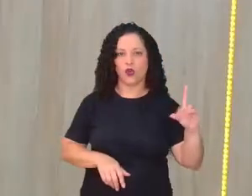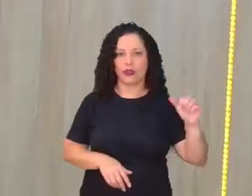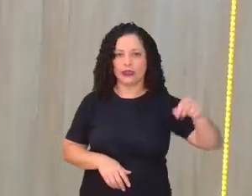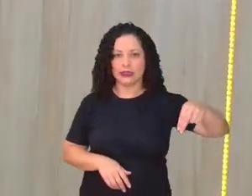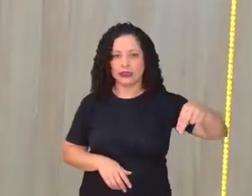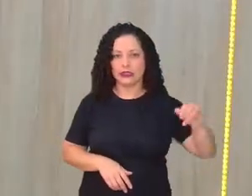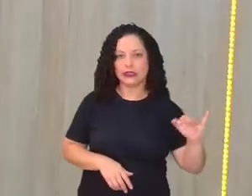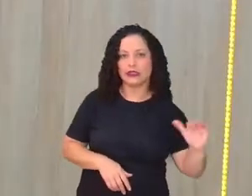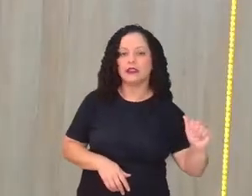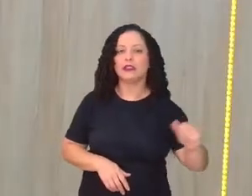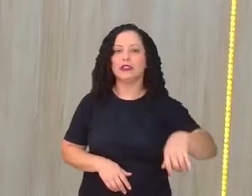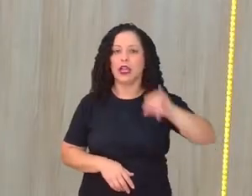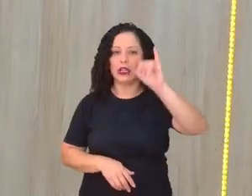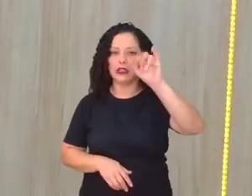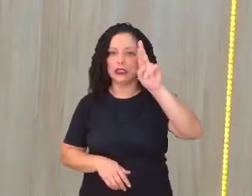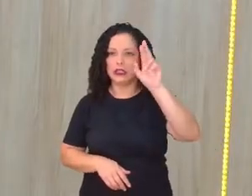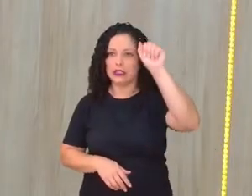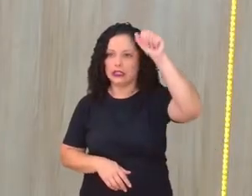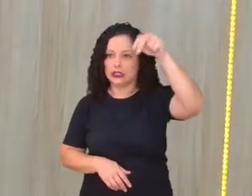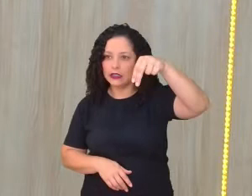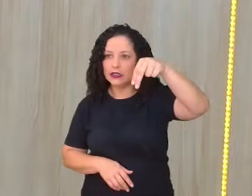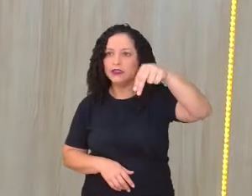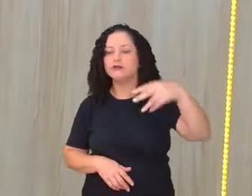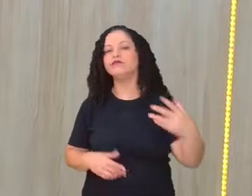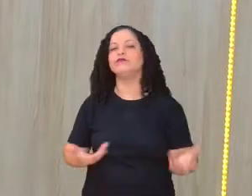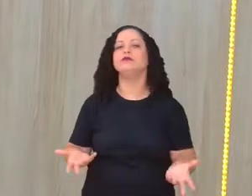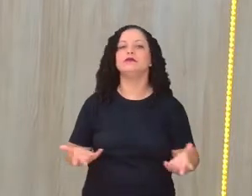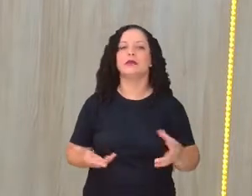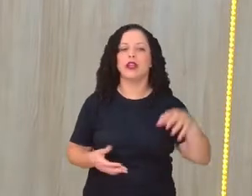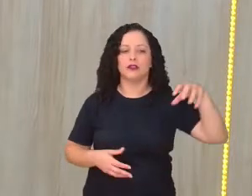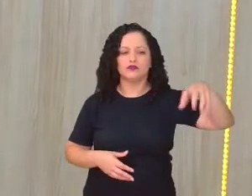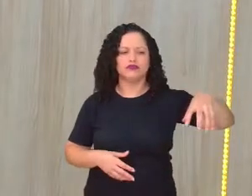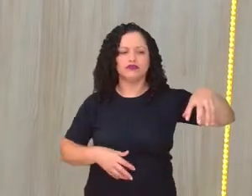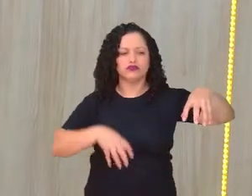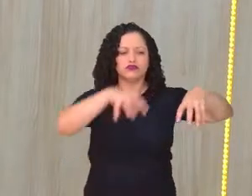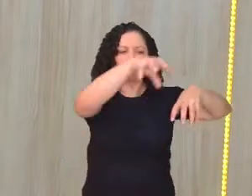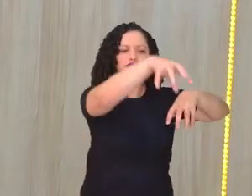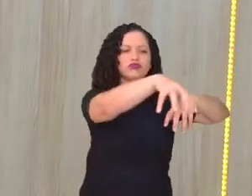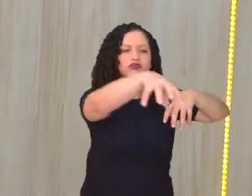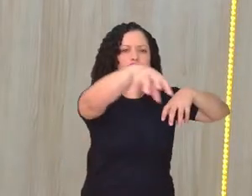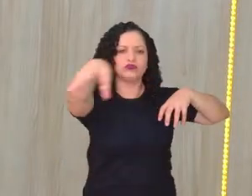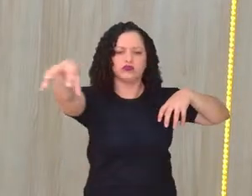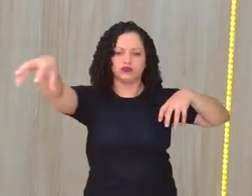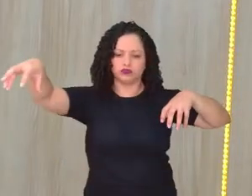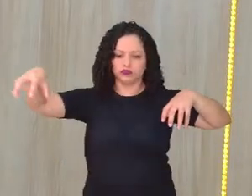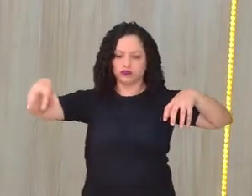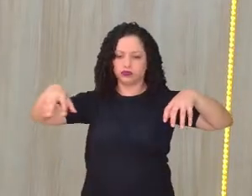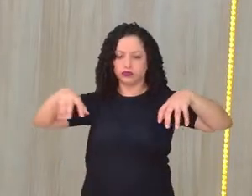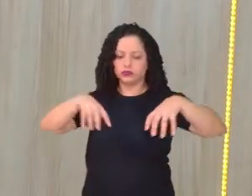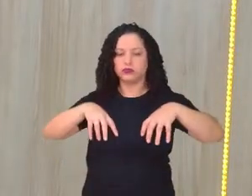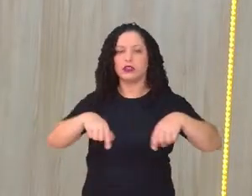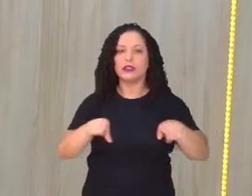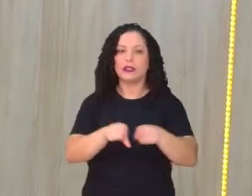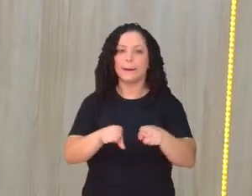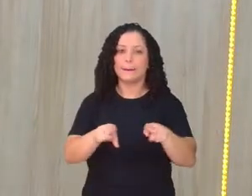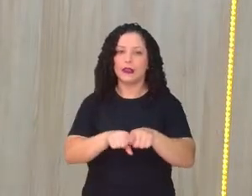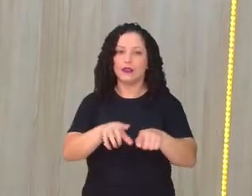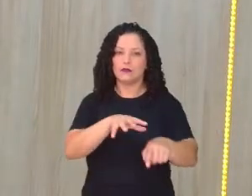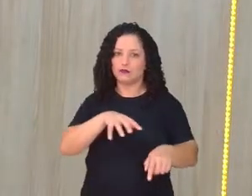para cá a gente tem a região, né, de Canaã ou Palestina.